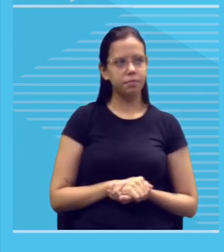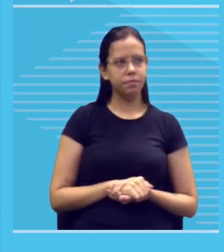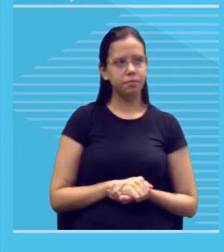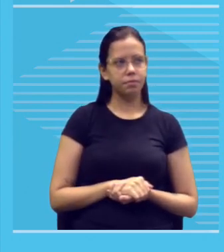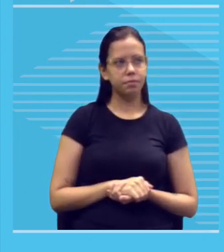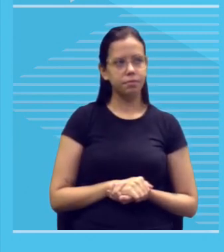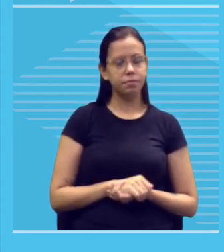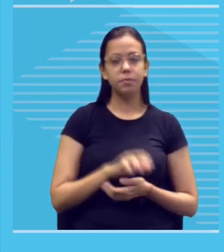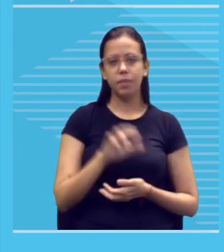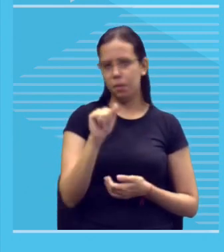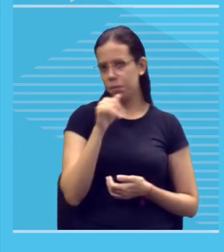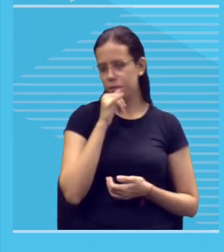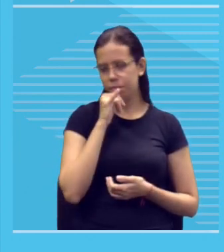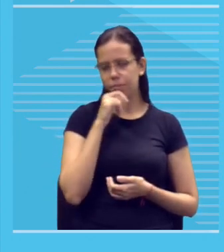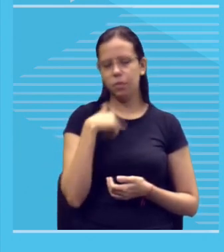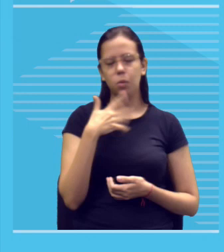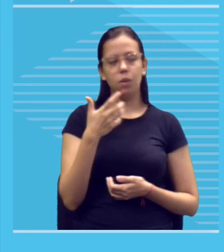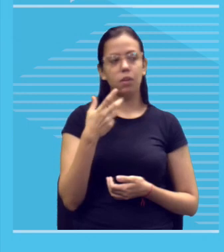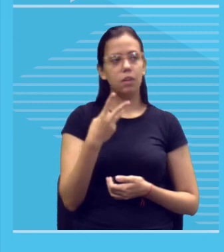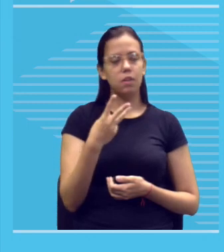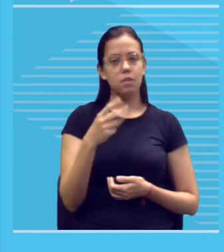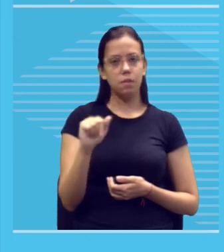três vezes